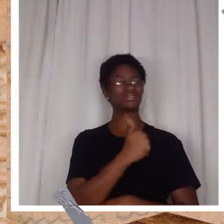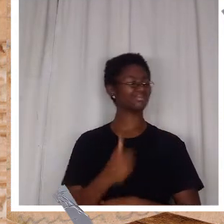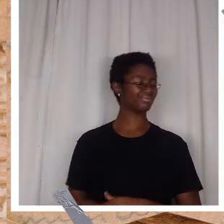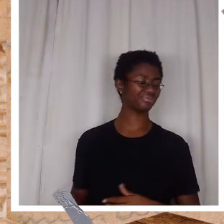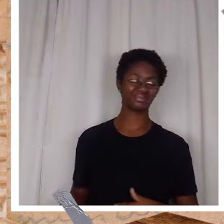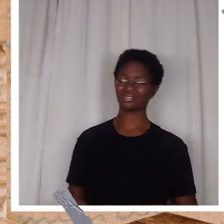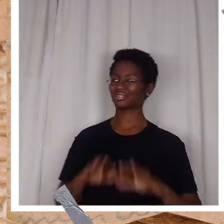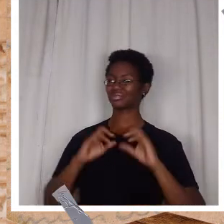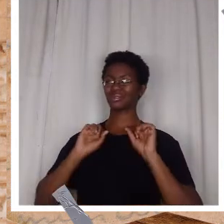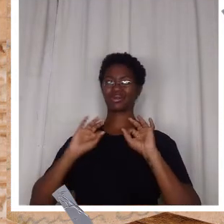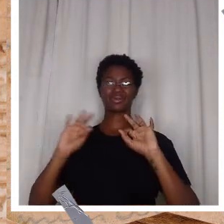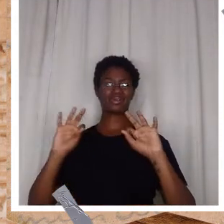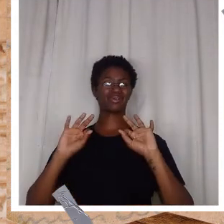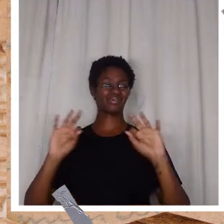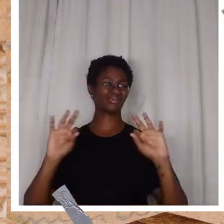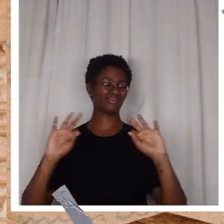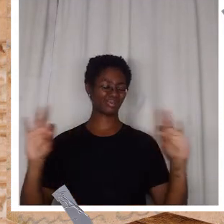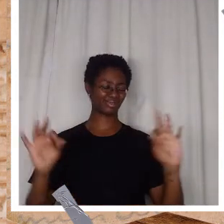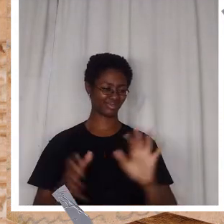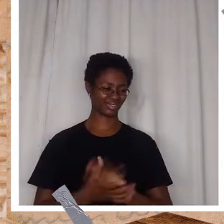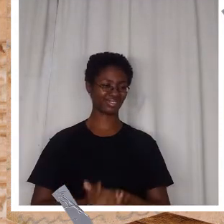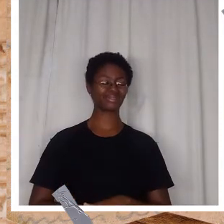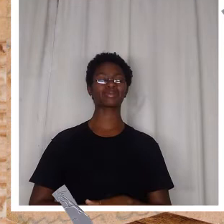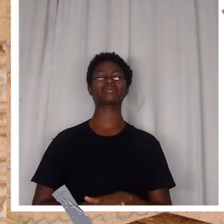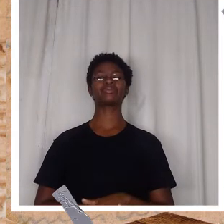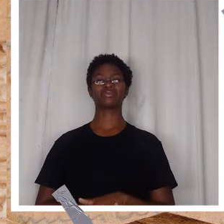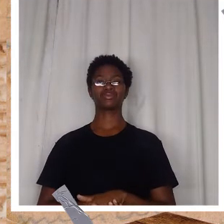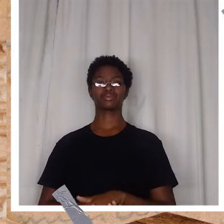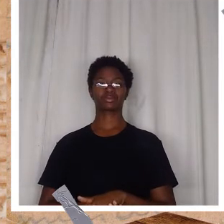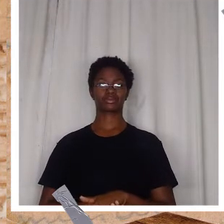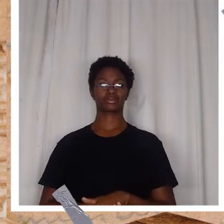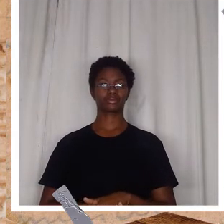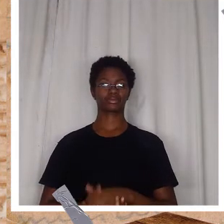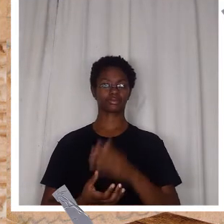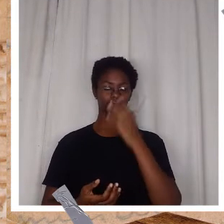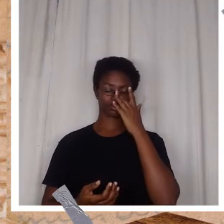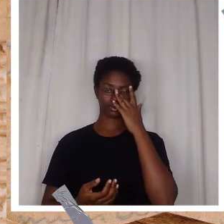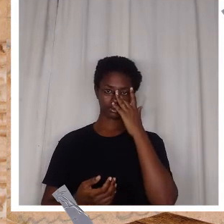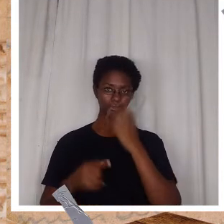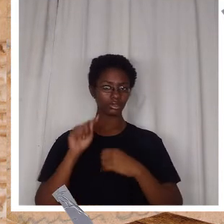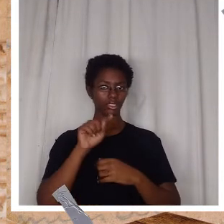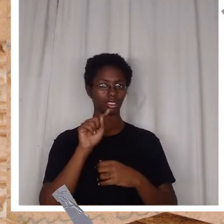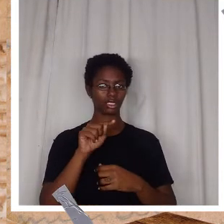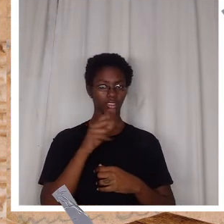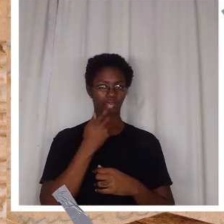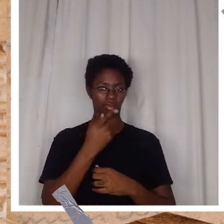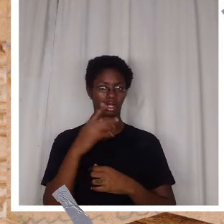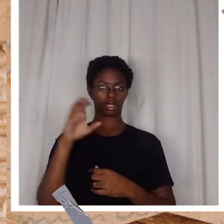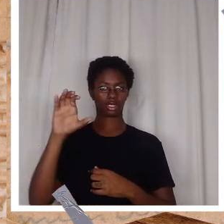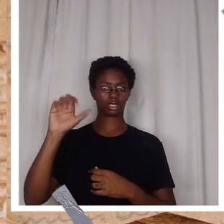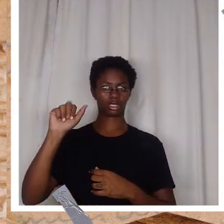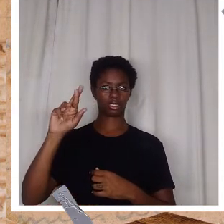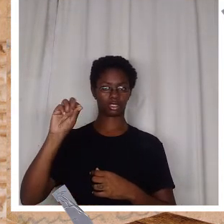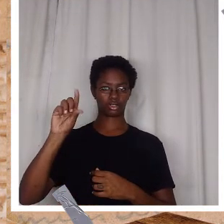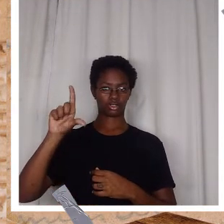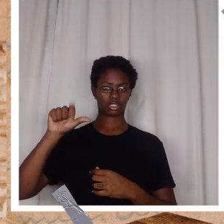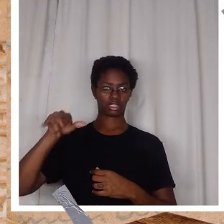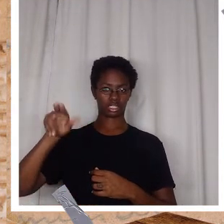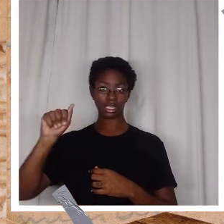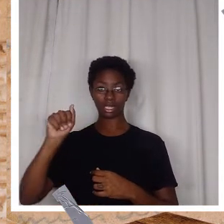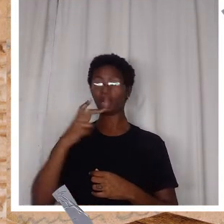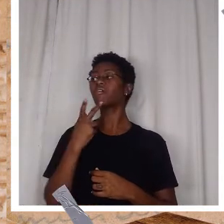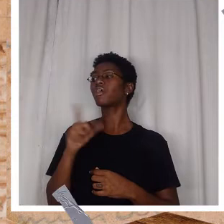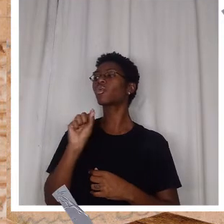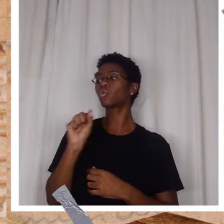dupla dinâmica. E essa fala, né, final, né, da Carolina, que ela disse que o Brasil deveria